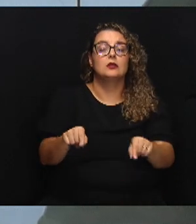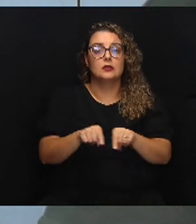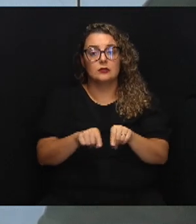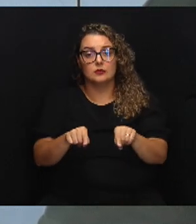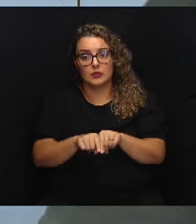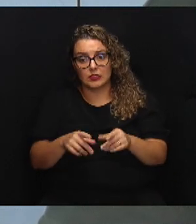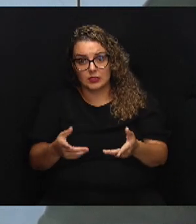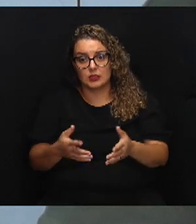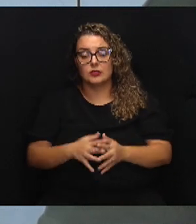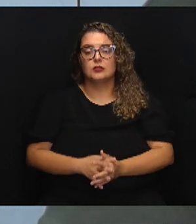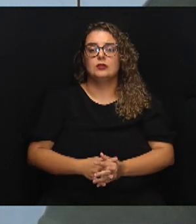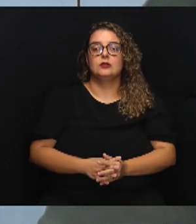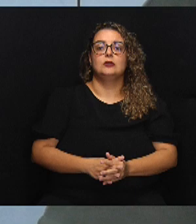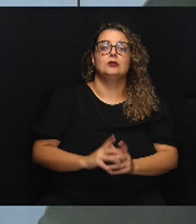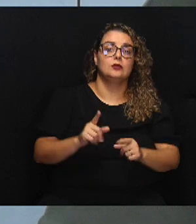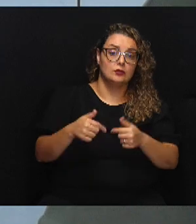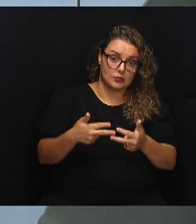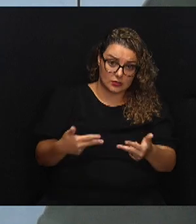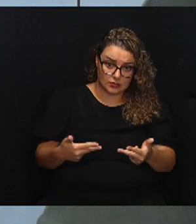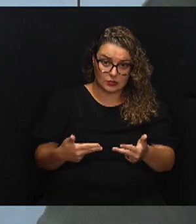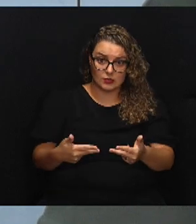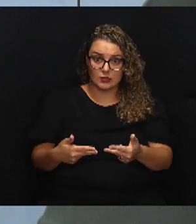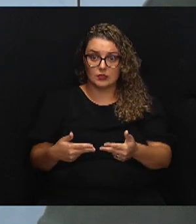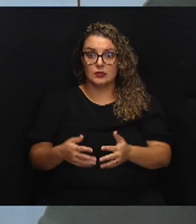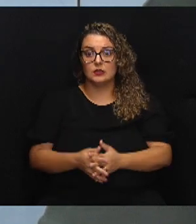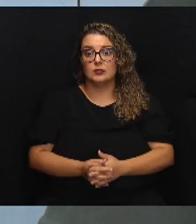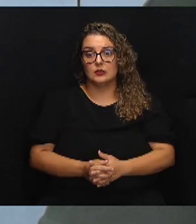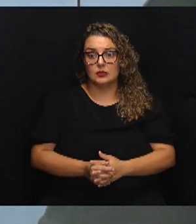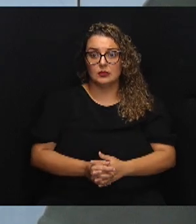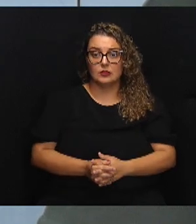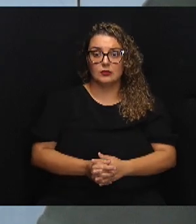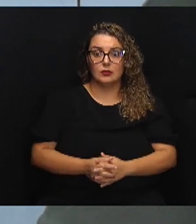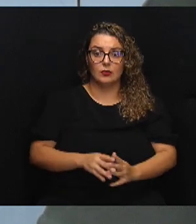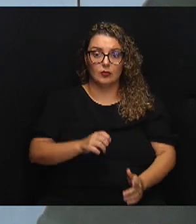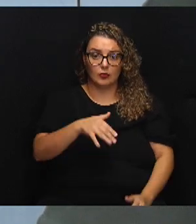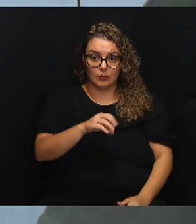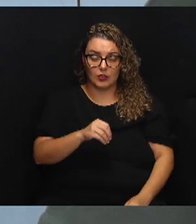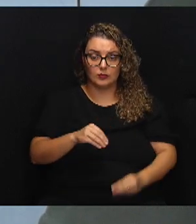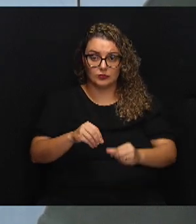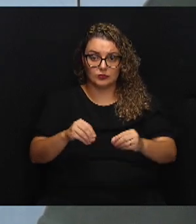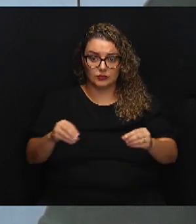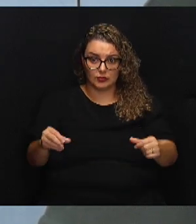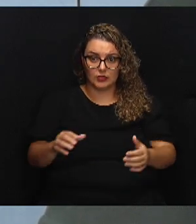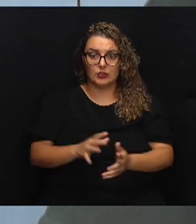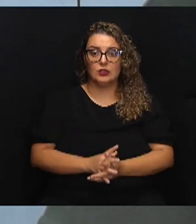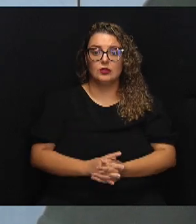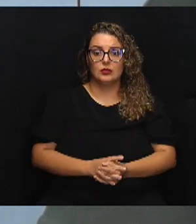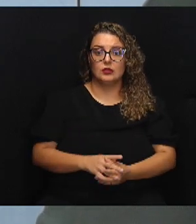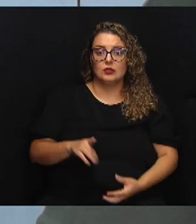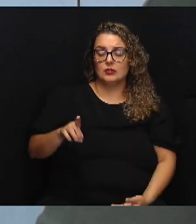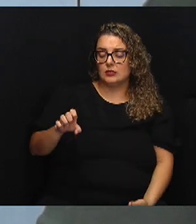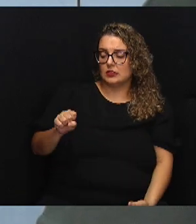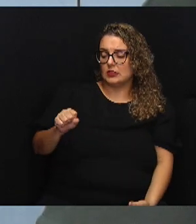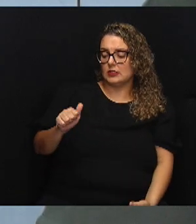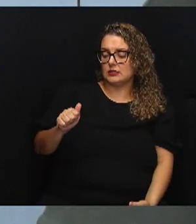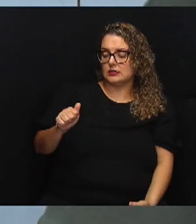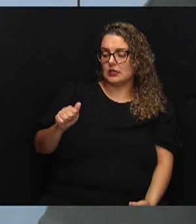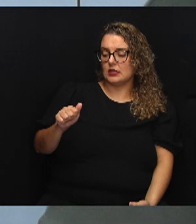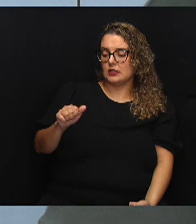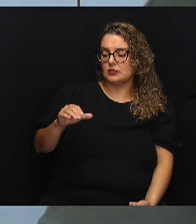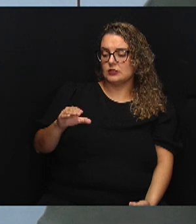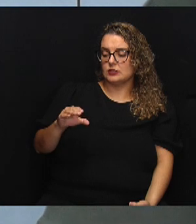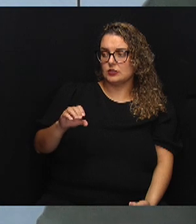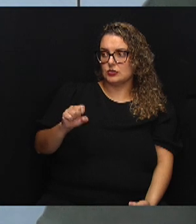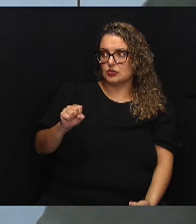e muitas coisas mais. Areias, né, em banco de areia, onde eles fazem aí o desassoreamento em rios que não